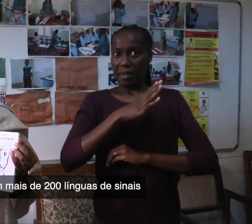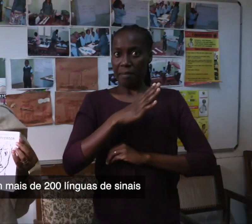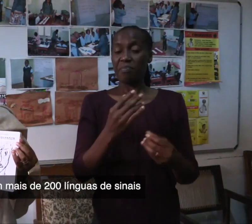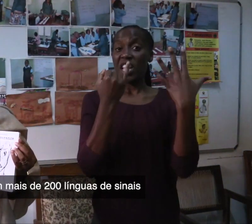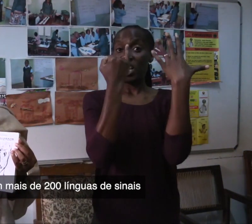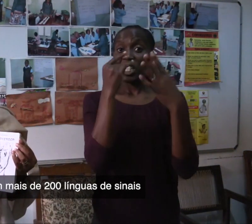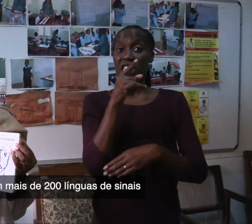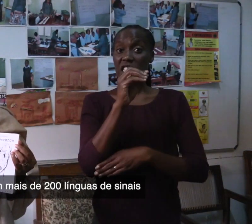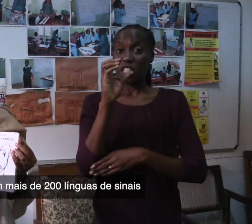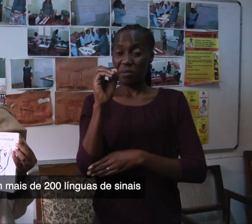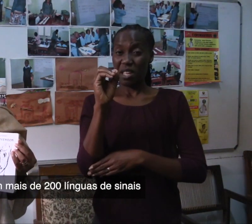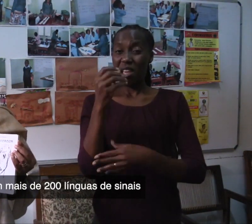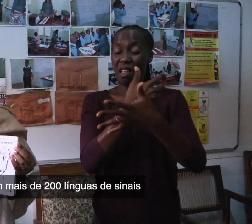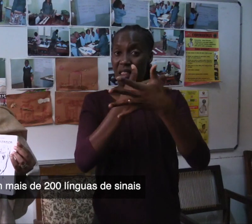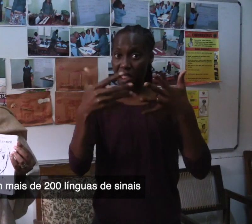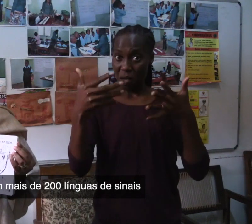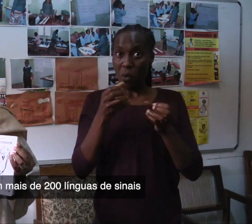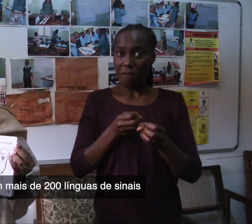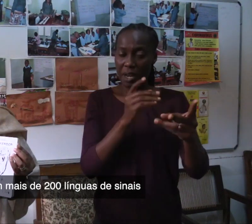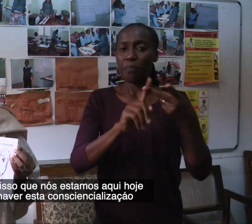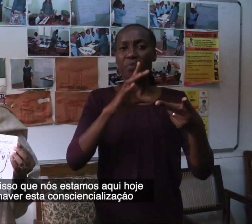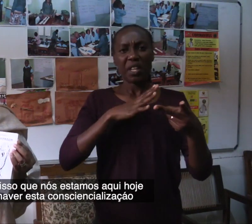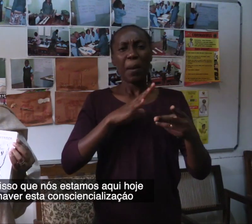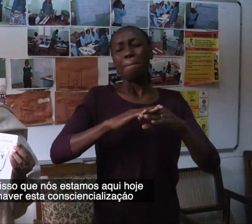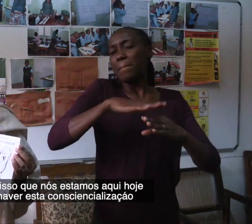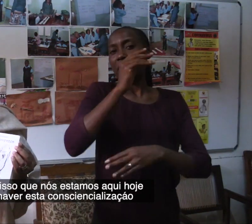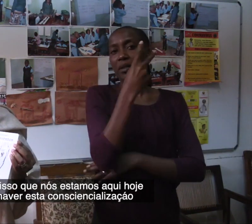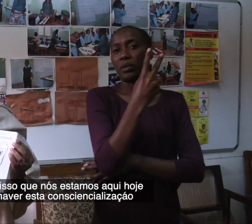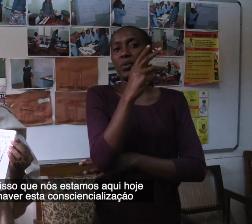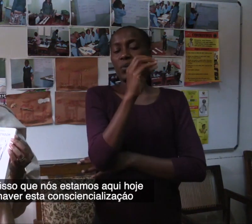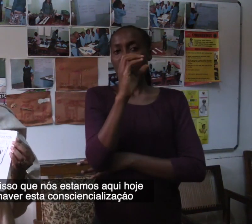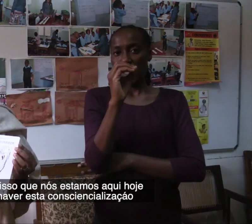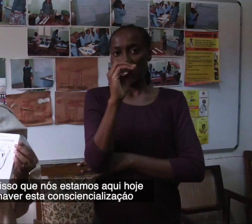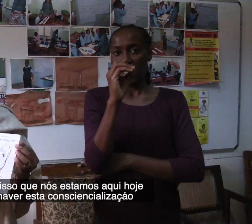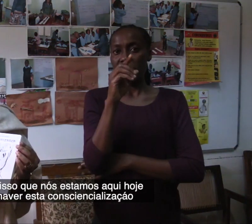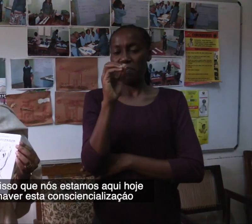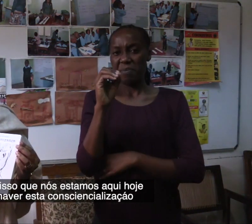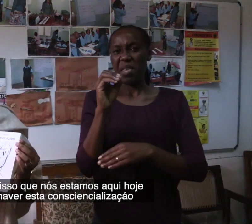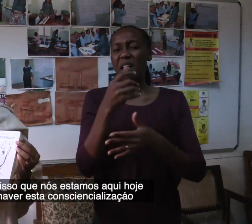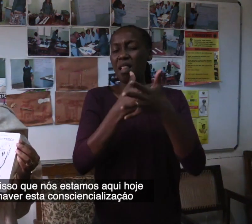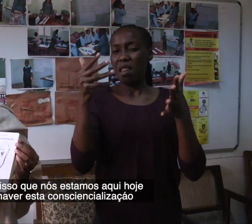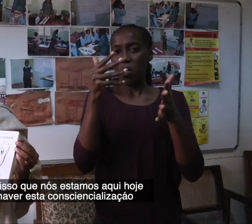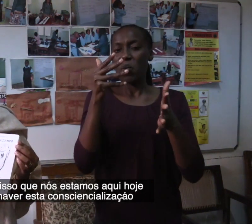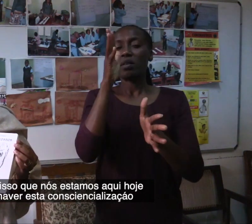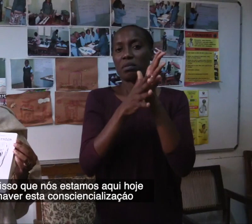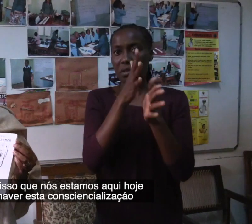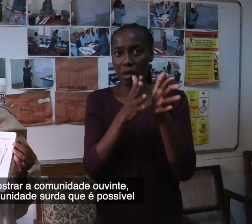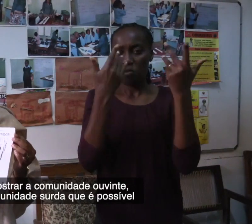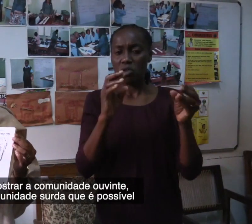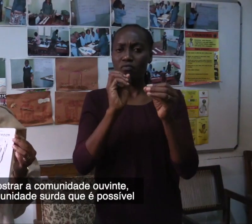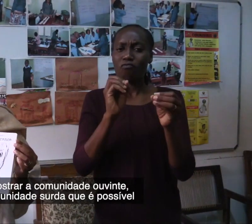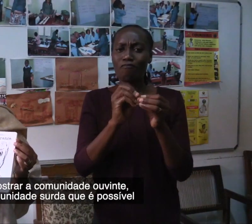faladas, existem mais de 200 línguas de sinais e é por isso que nós estamos aqui hoje para ver esta consciencialização